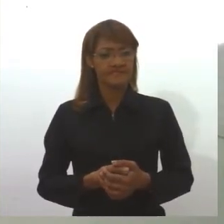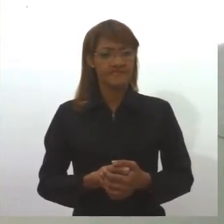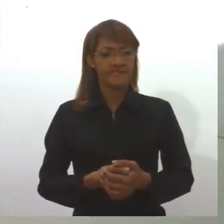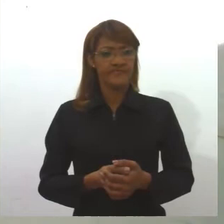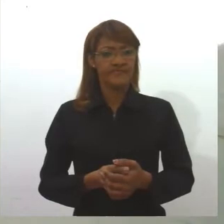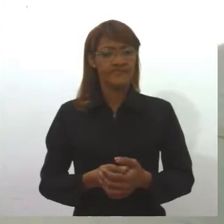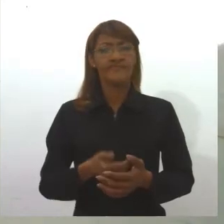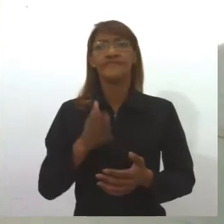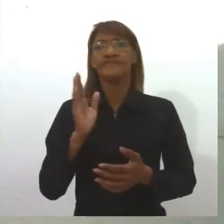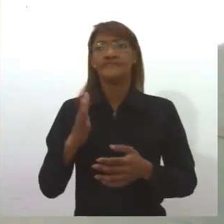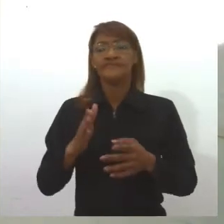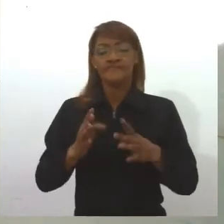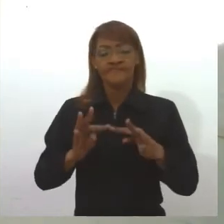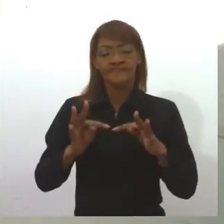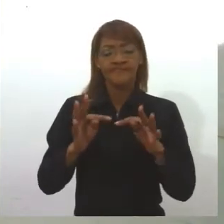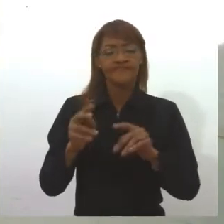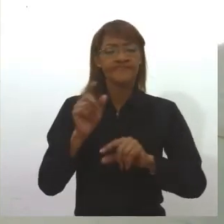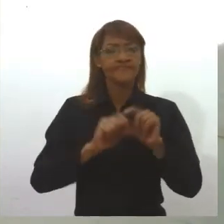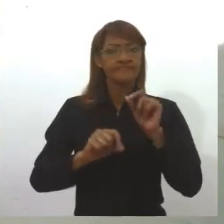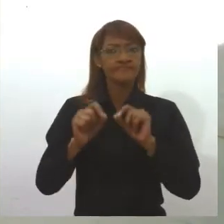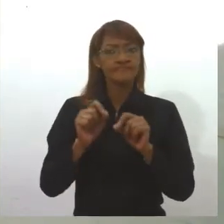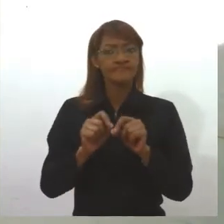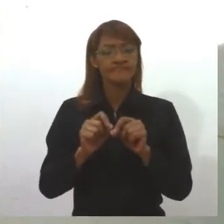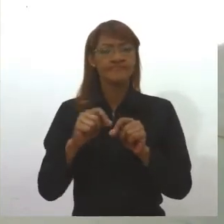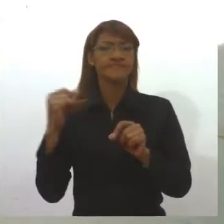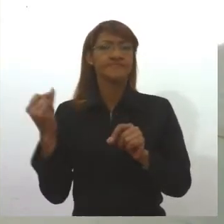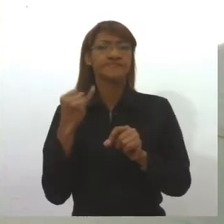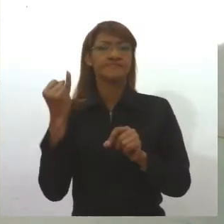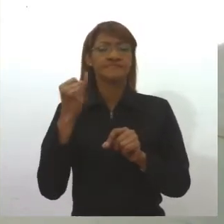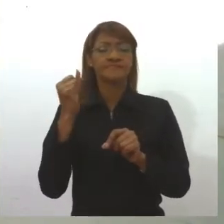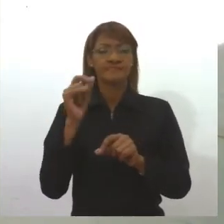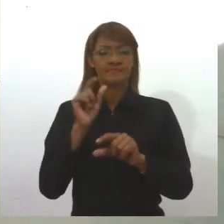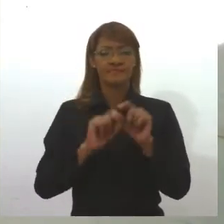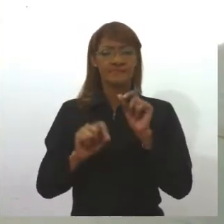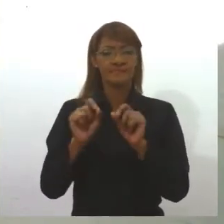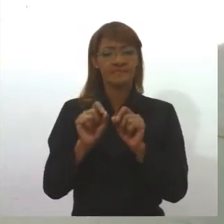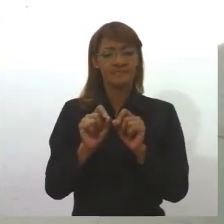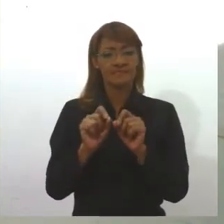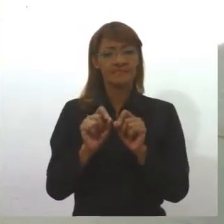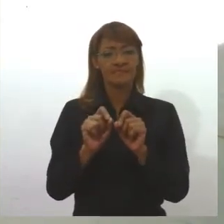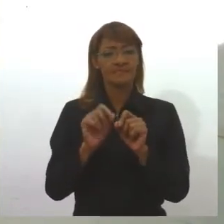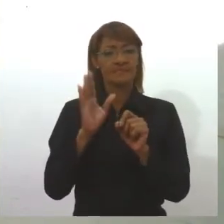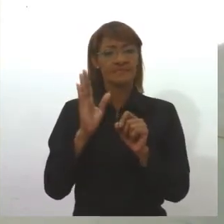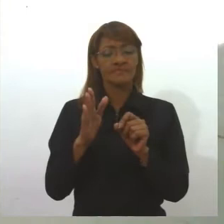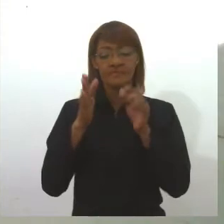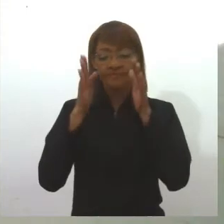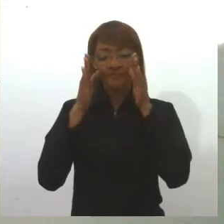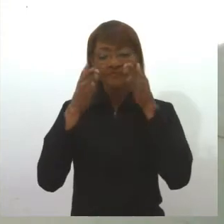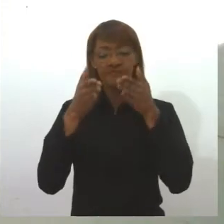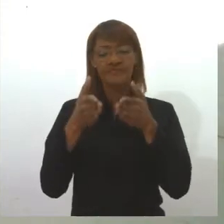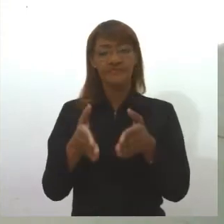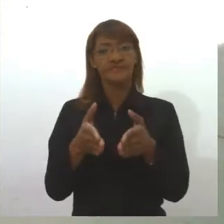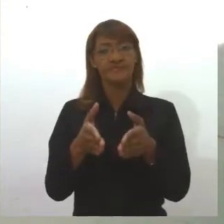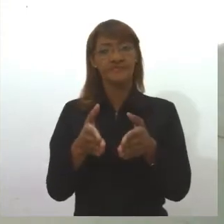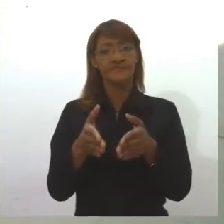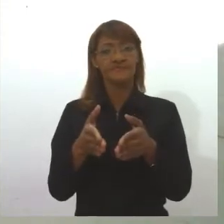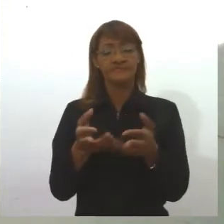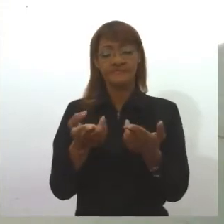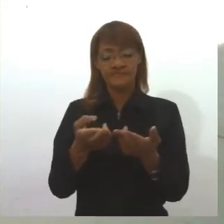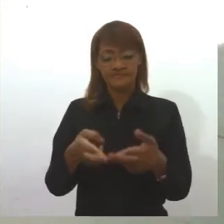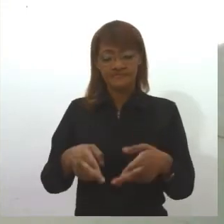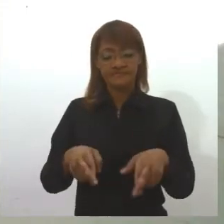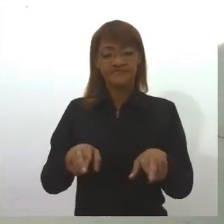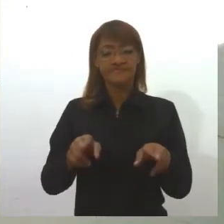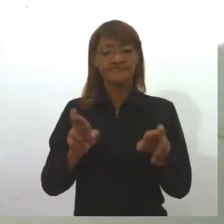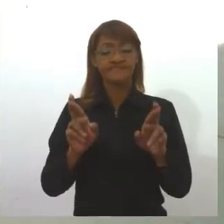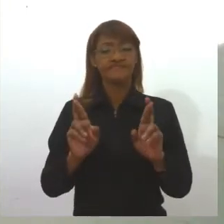de tecnologia e inovação, claro que isso é essencial durante todo o processo, mas como é uma maratona voltar a solucionar problemas de pessoas, então a